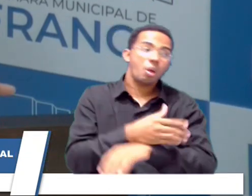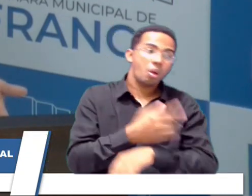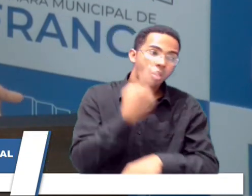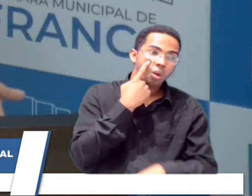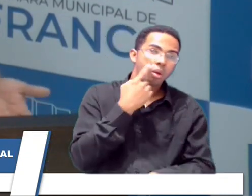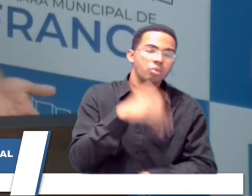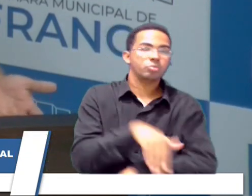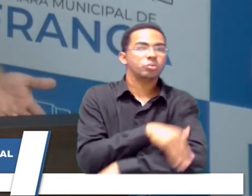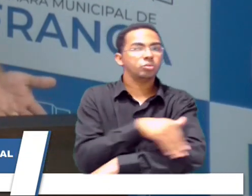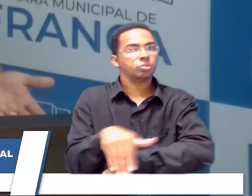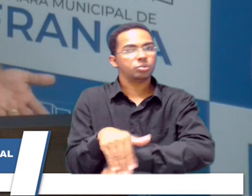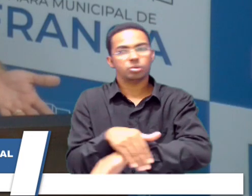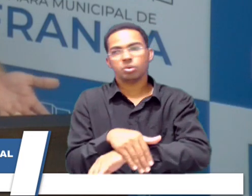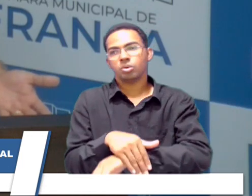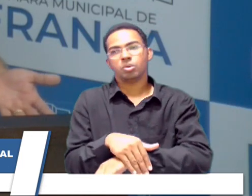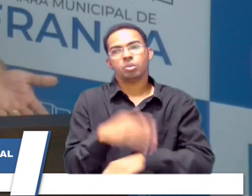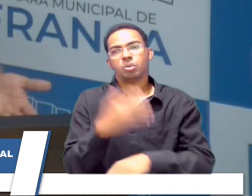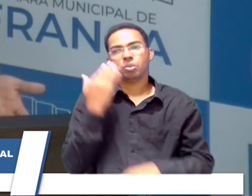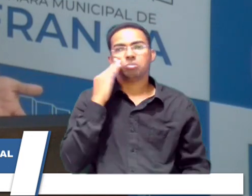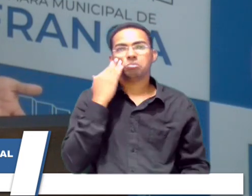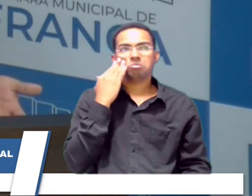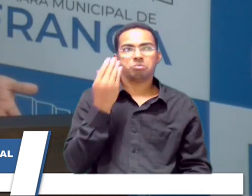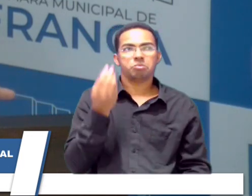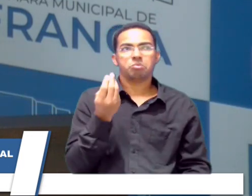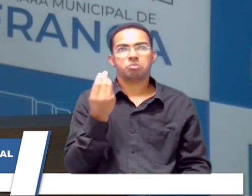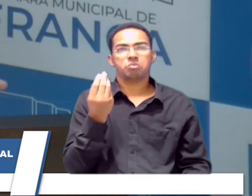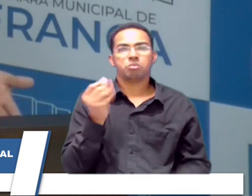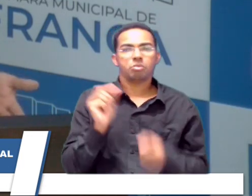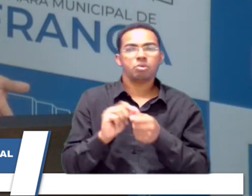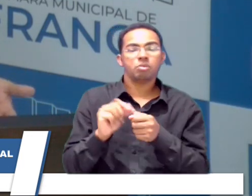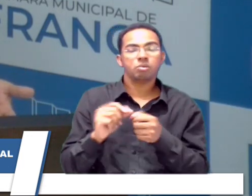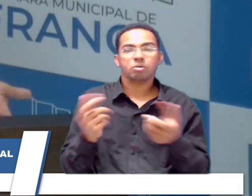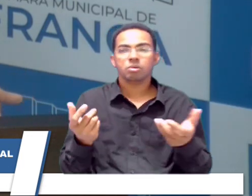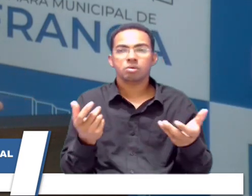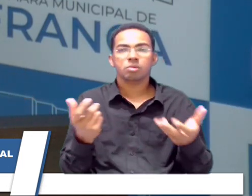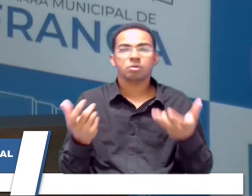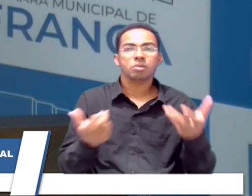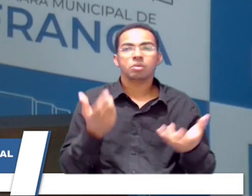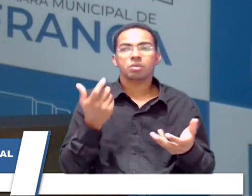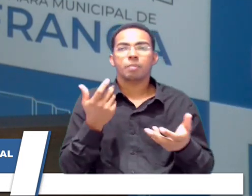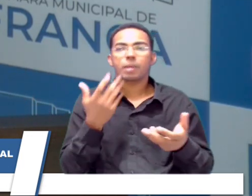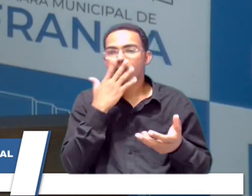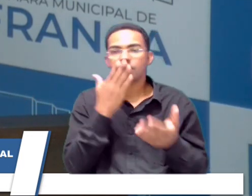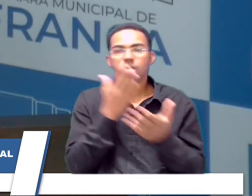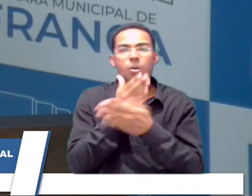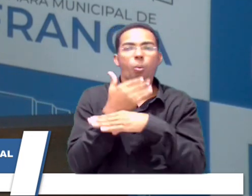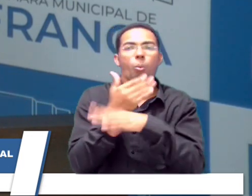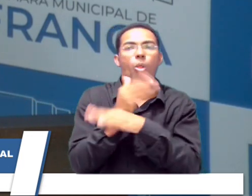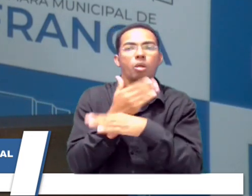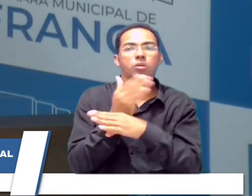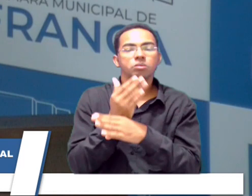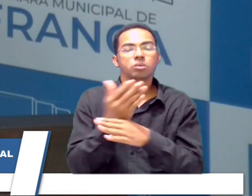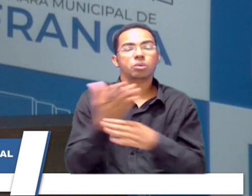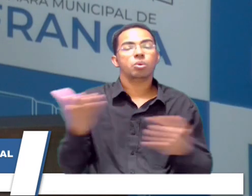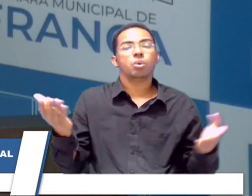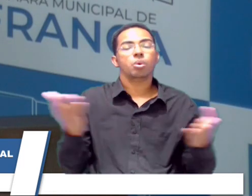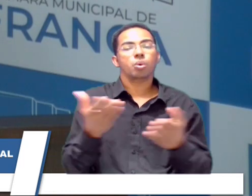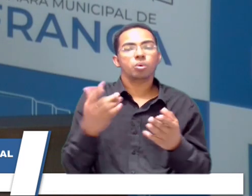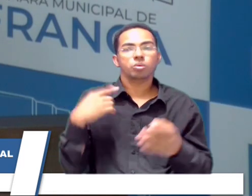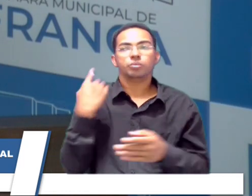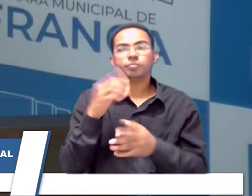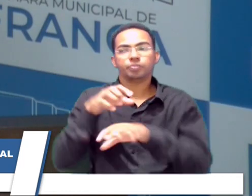a gente também não entendia o que fazer, né? A gente estava meio que perdido. Então, hoje, sim, hoje a gente está